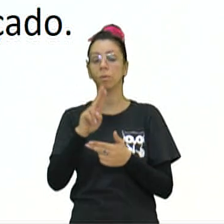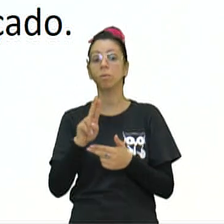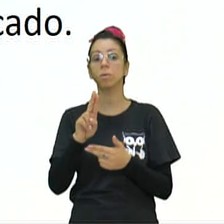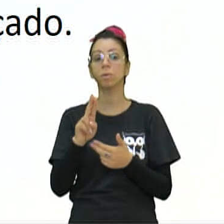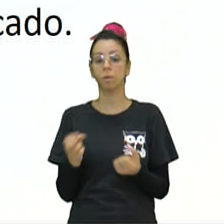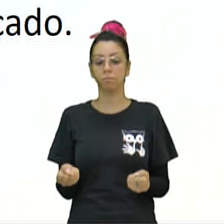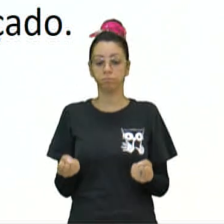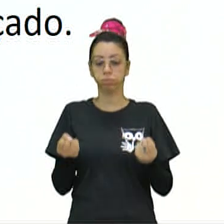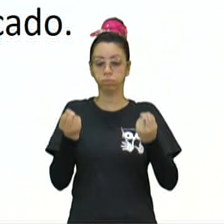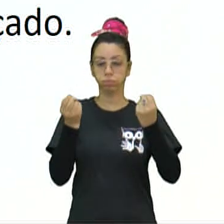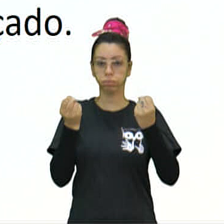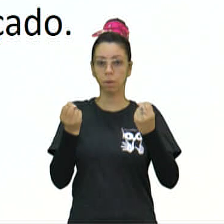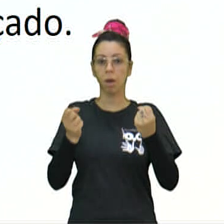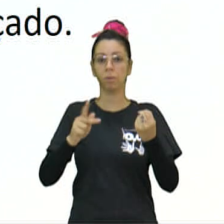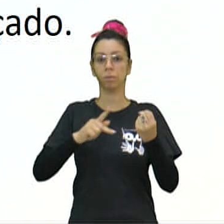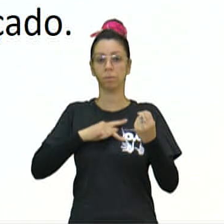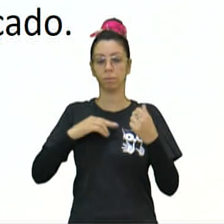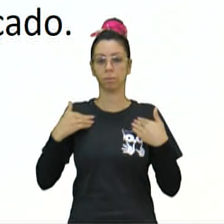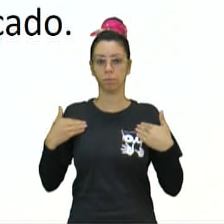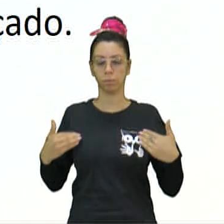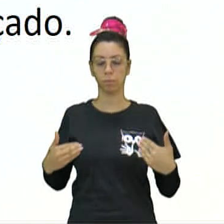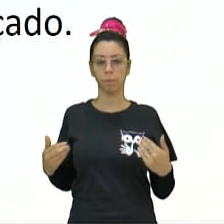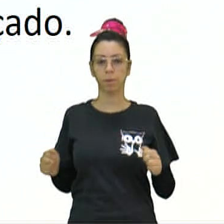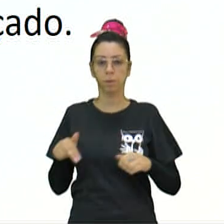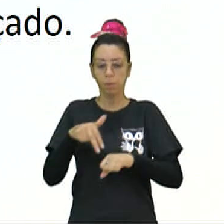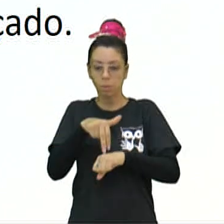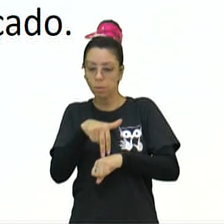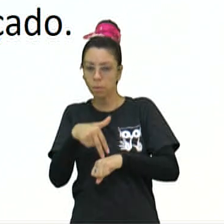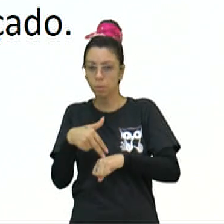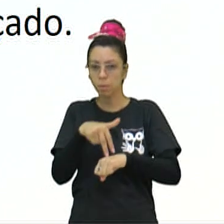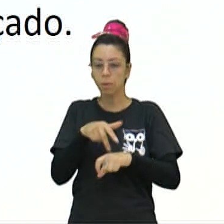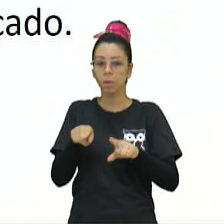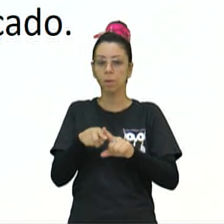desafios para a execução são o equilíbrio e o